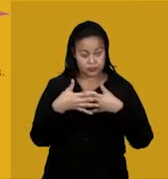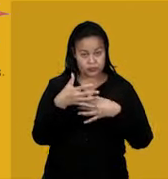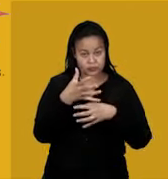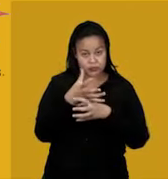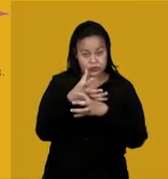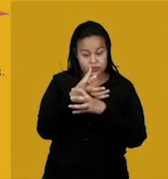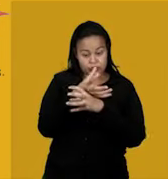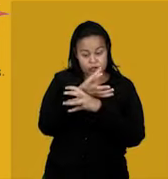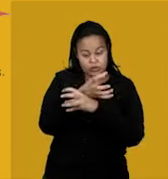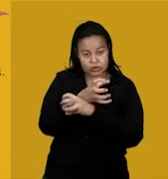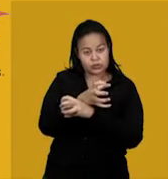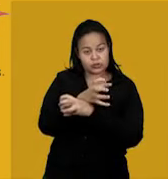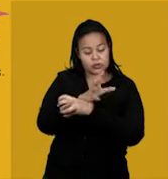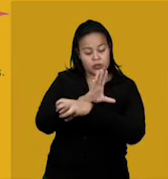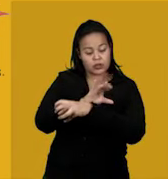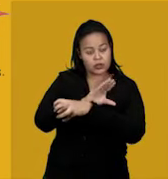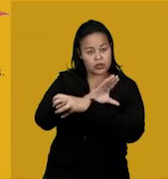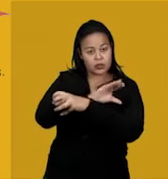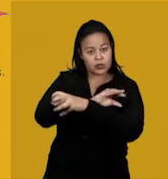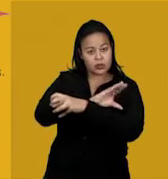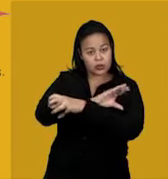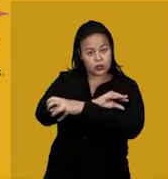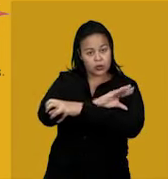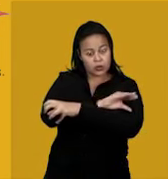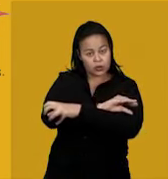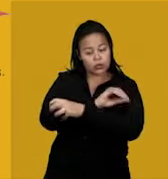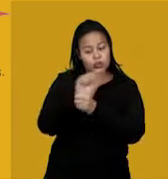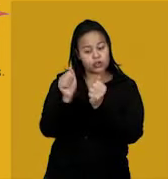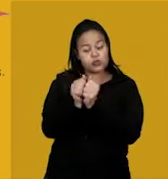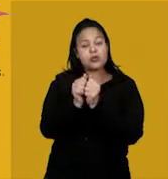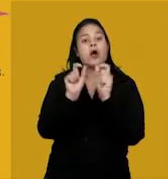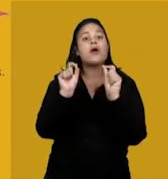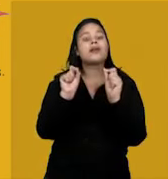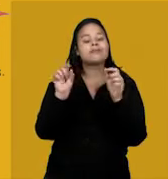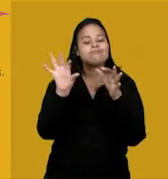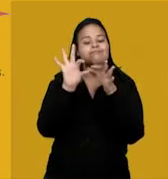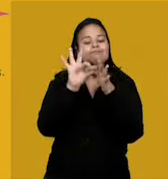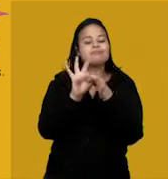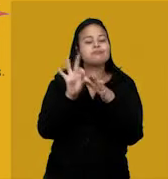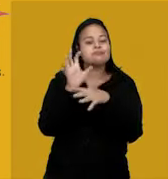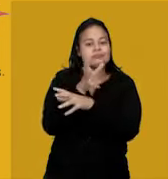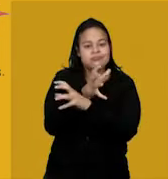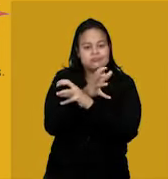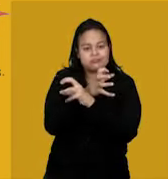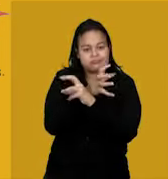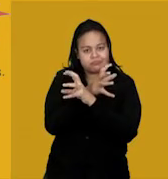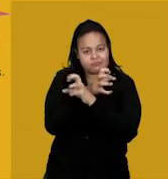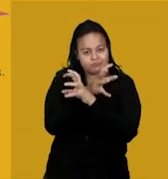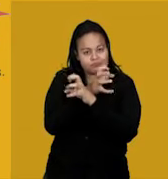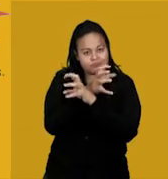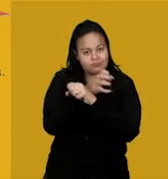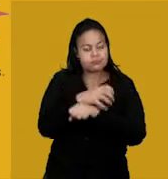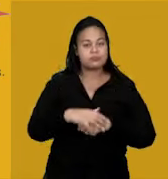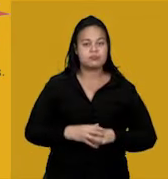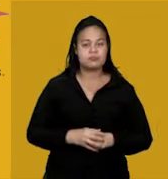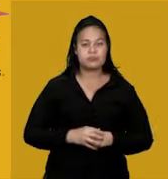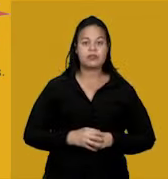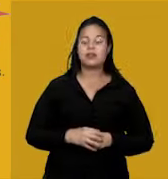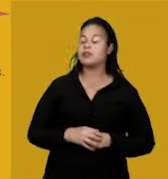é aquele que está ligado ao esqueleto. Então, a gente vai ter aqui, ó, os nossos